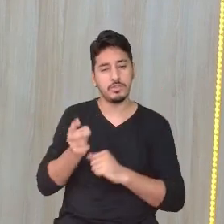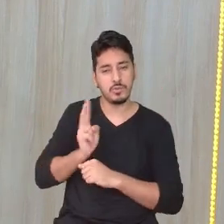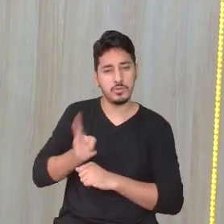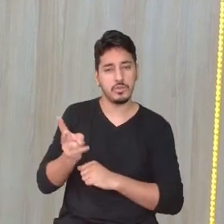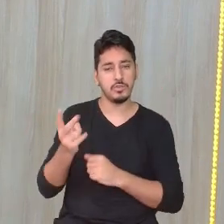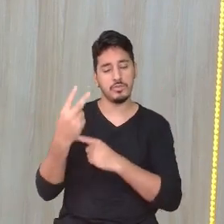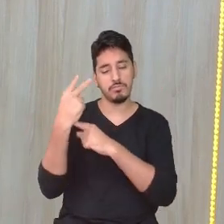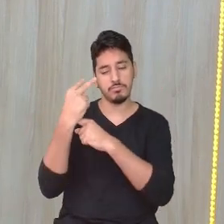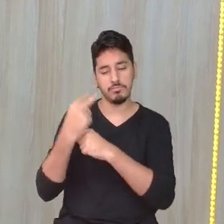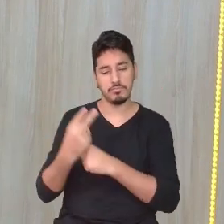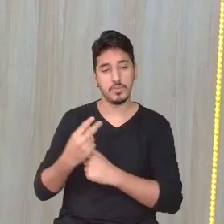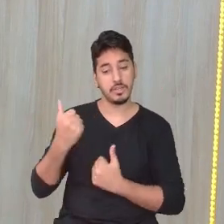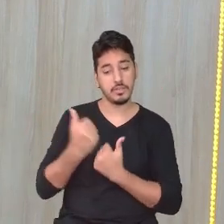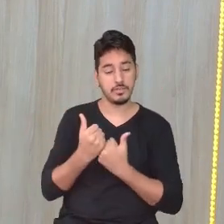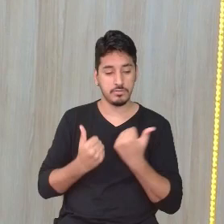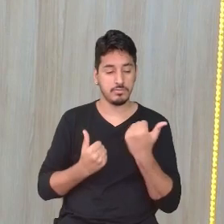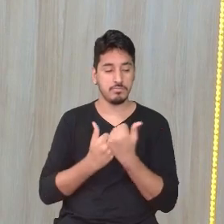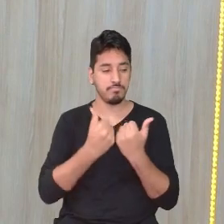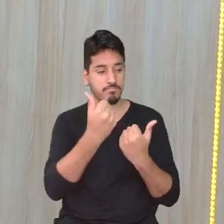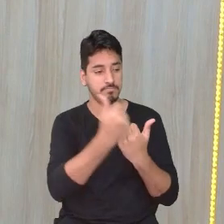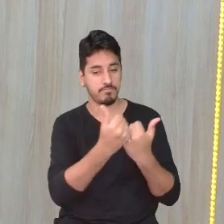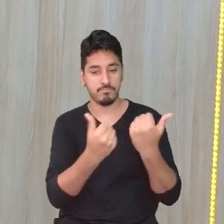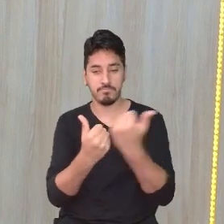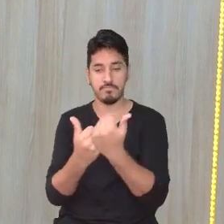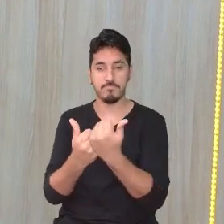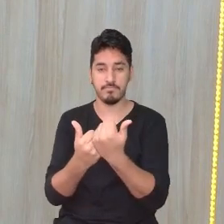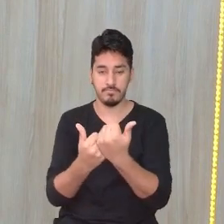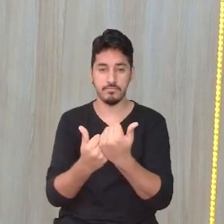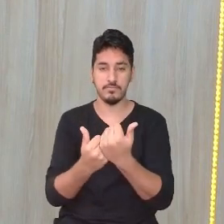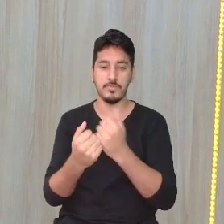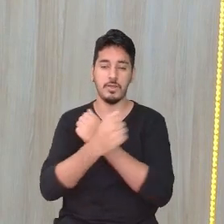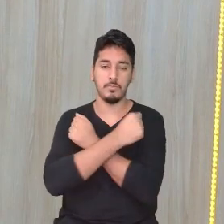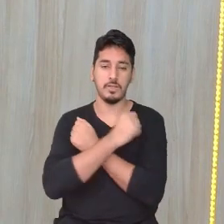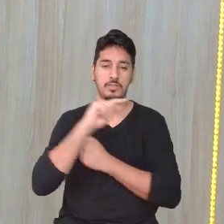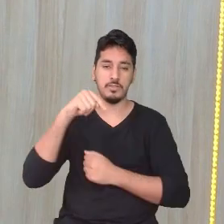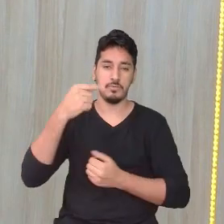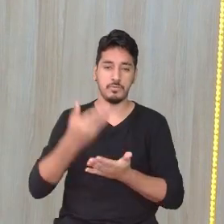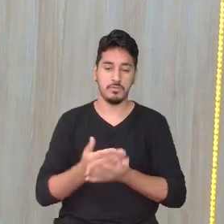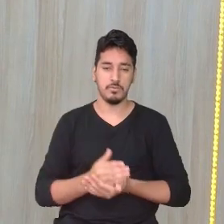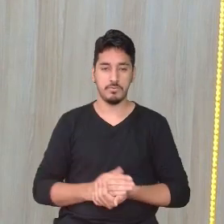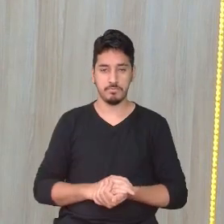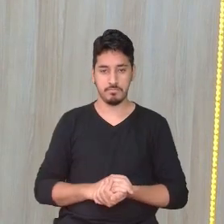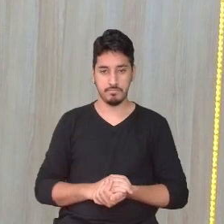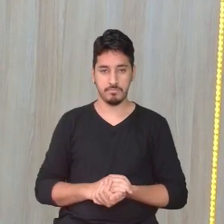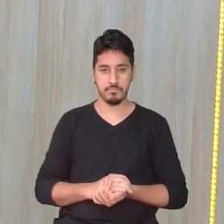nos cuidando e nos apoiando uns aos outros, tá? Abraço, até a próxima aula.